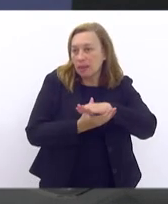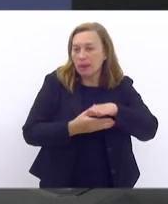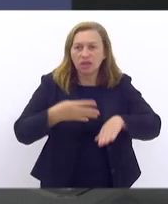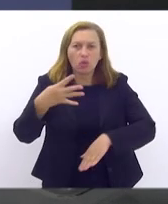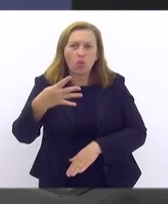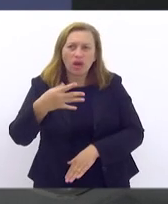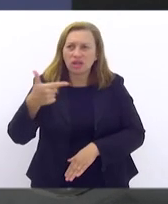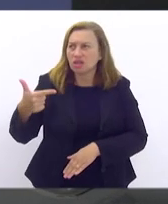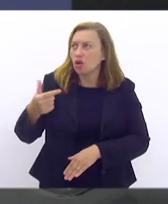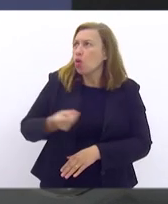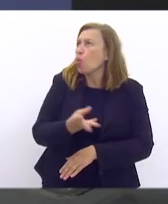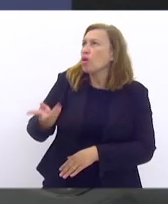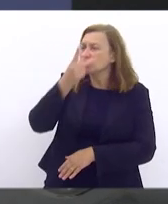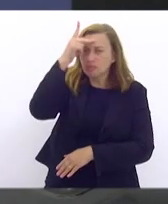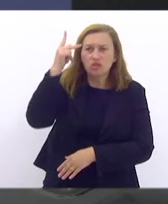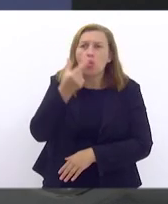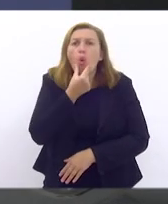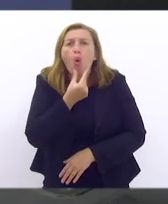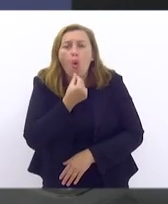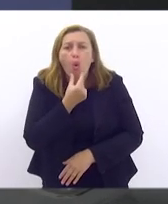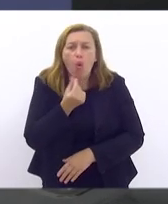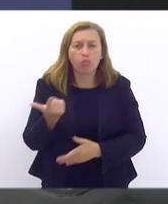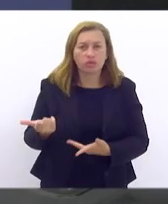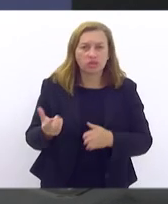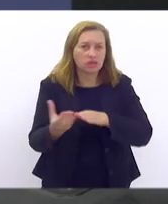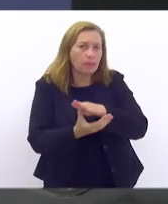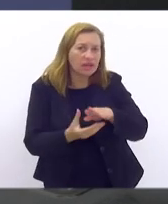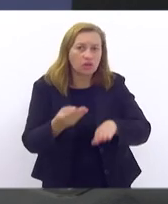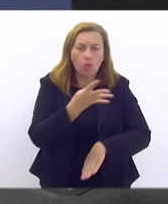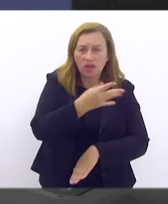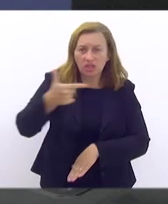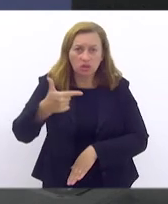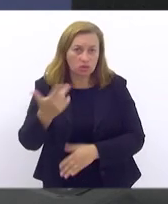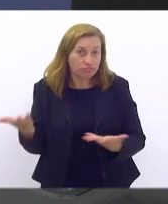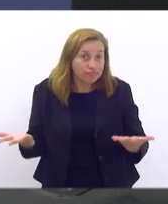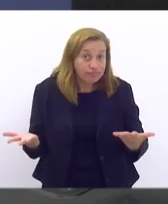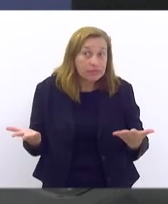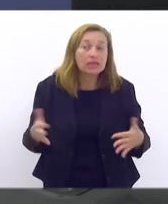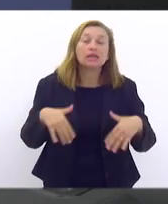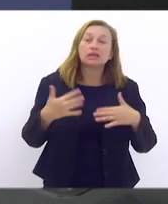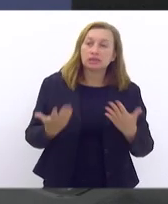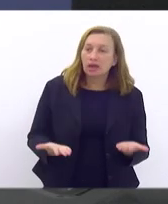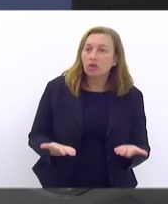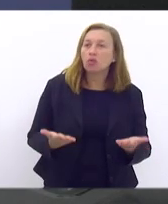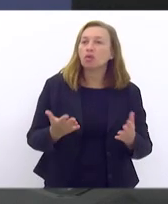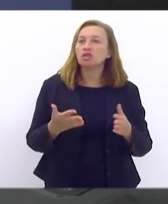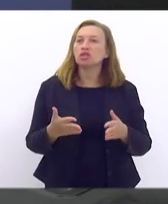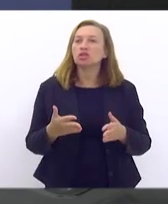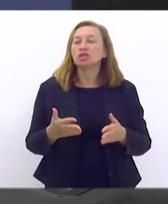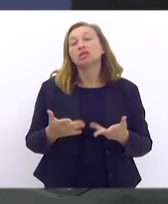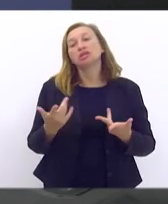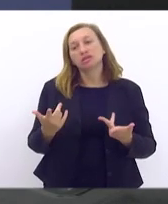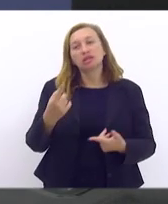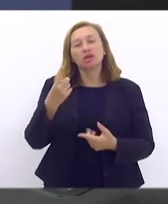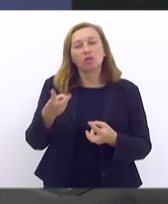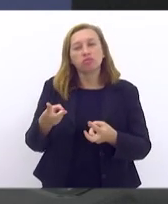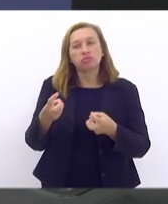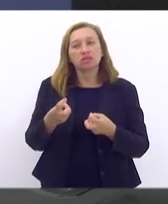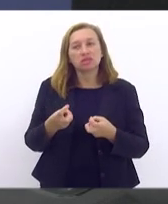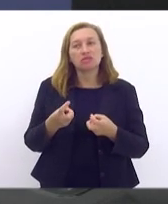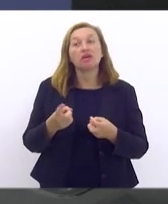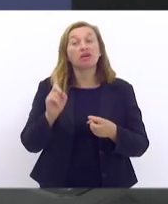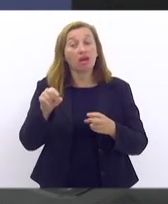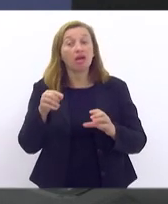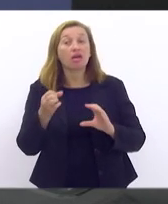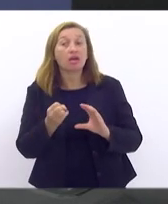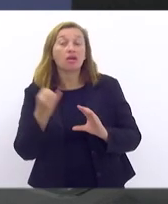Meu Deus, quantas pessoas, quantos homens que vão calçar um sapato 42? Então, isso a gente tem que levar em consideração o que é